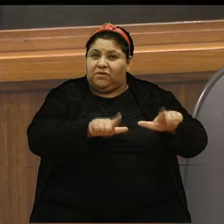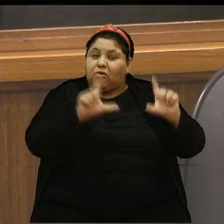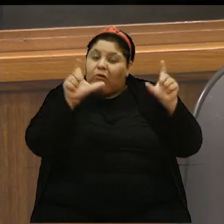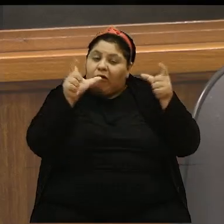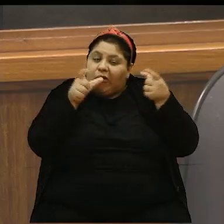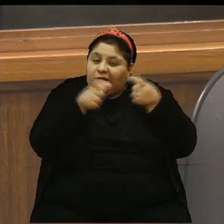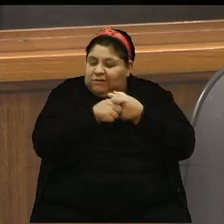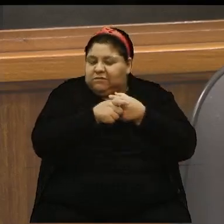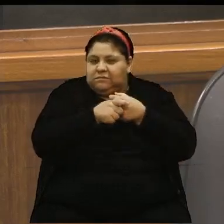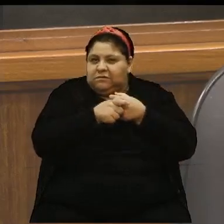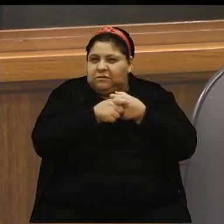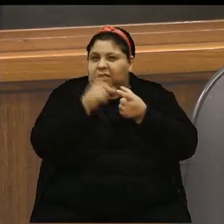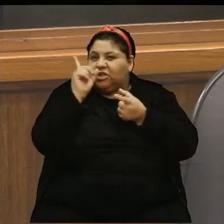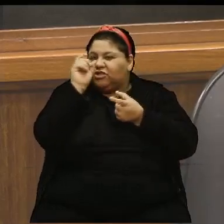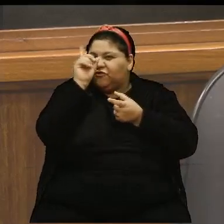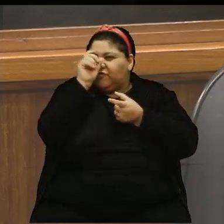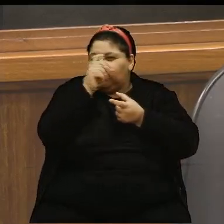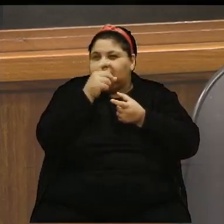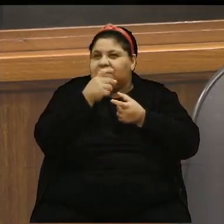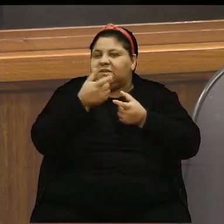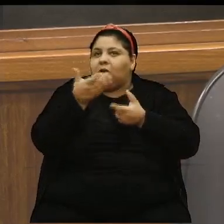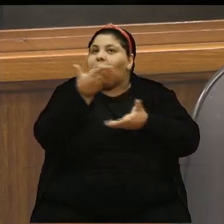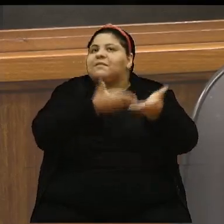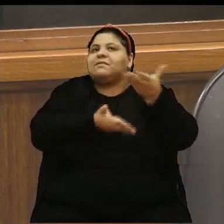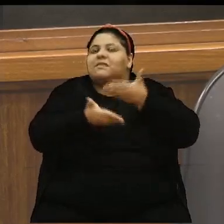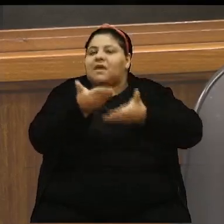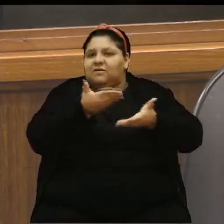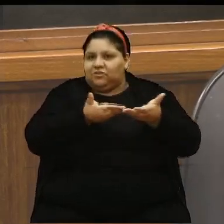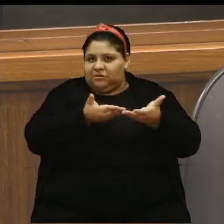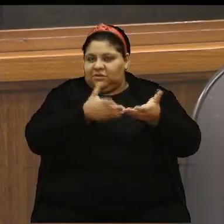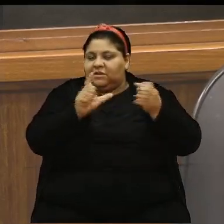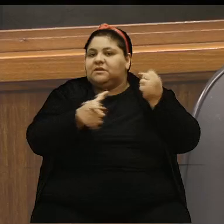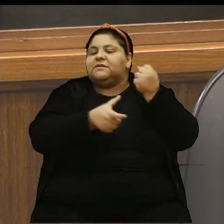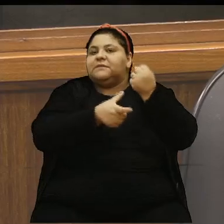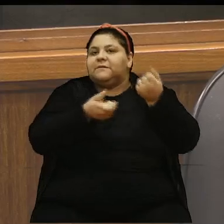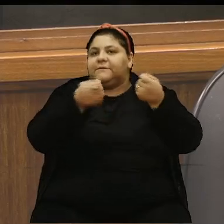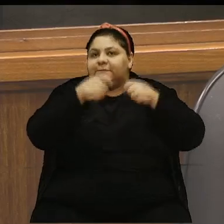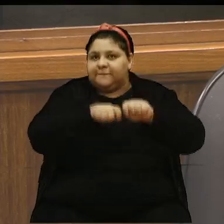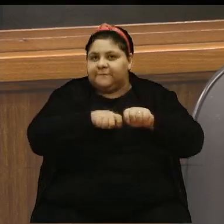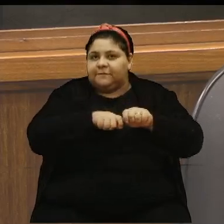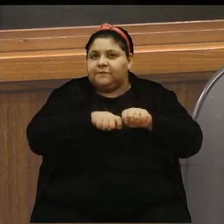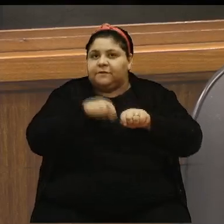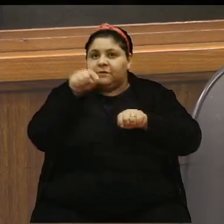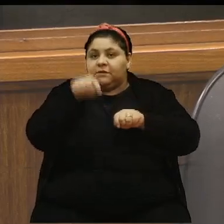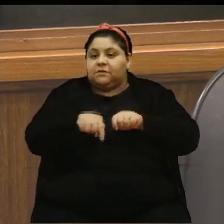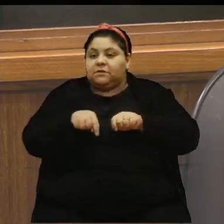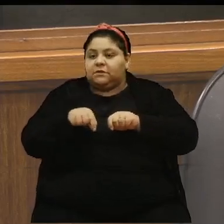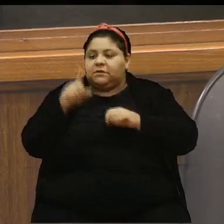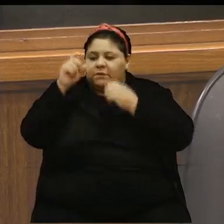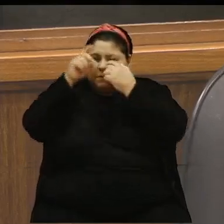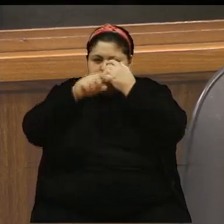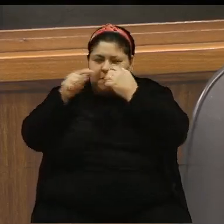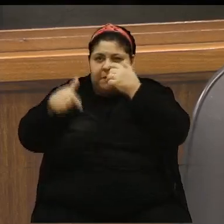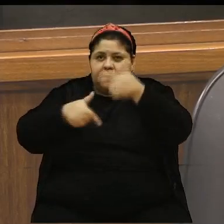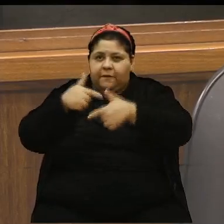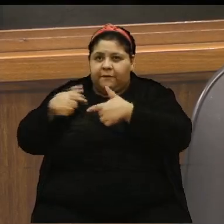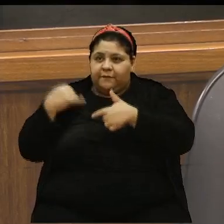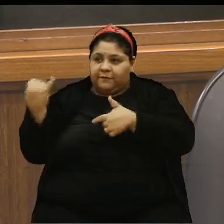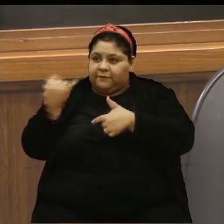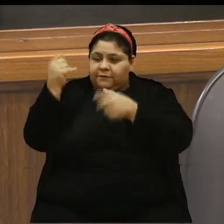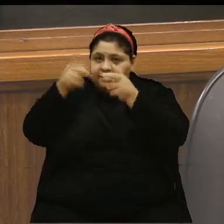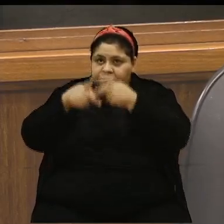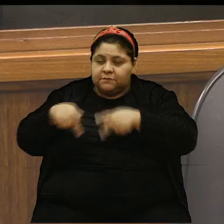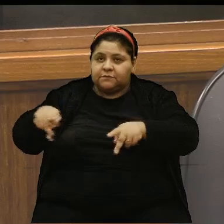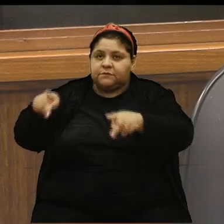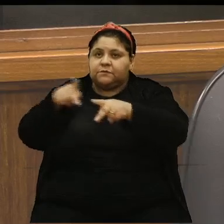muito aquém da necessidade da UBS. A gente está falando de uma precariedade de um serviço essencial à